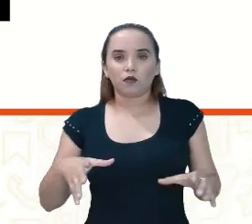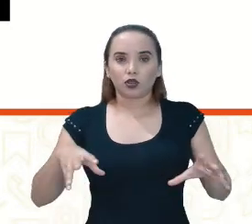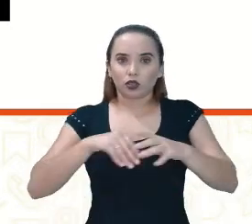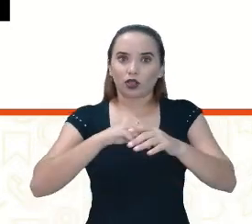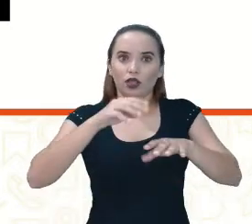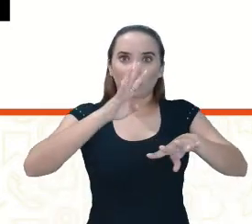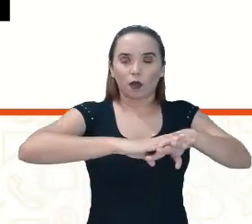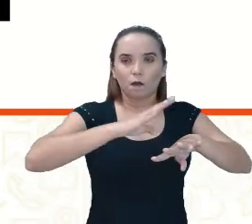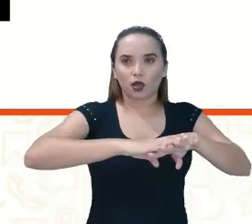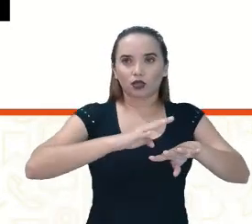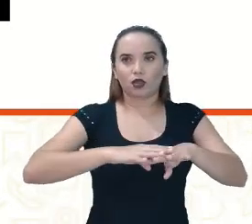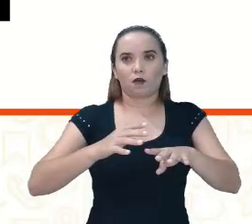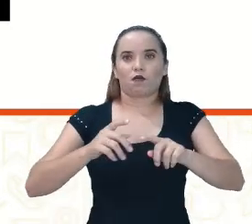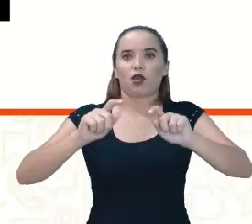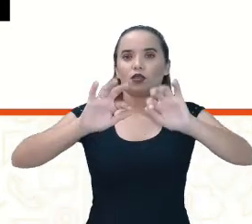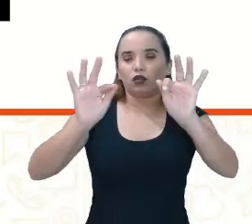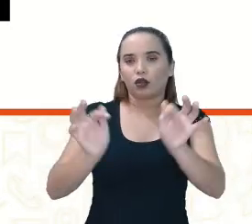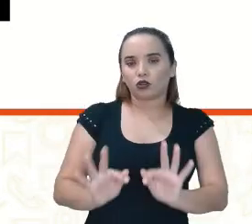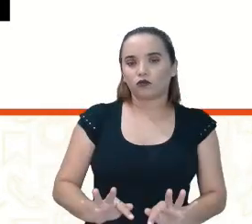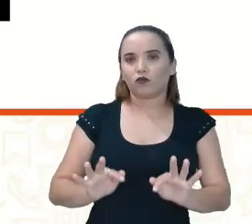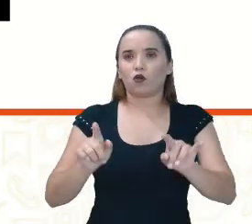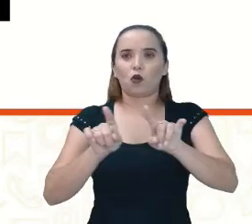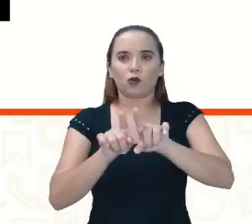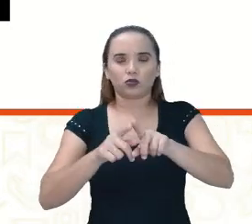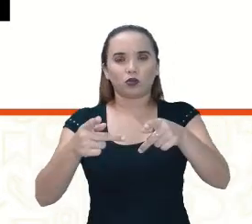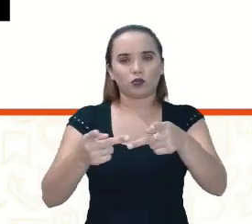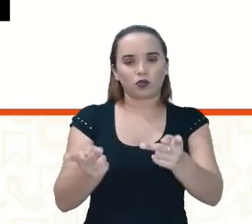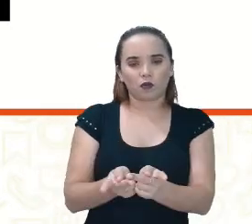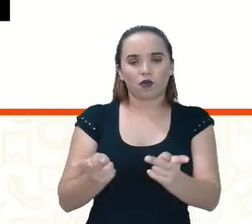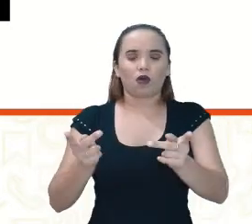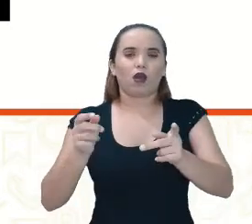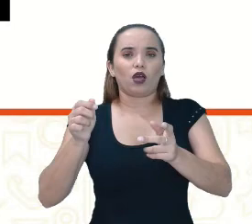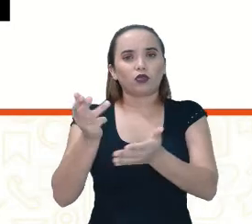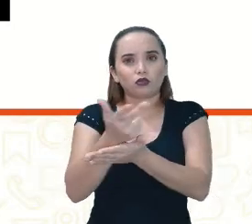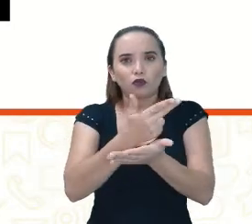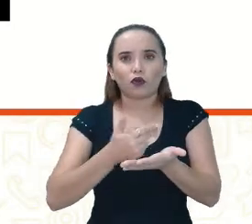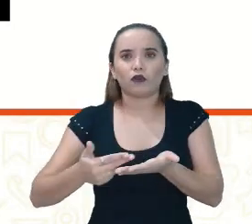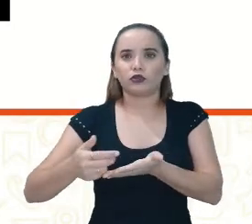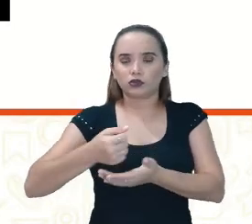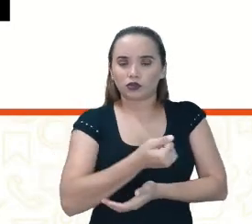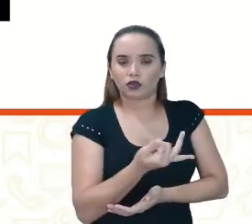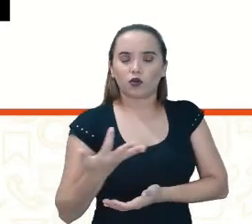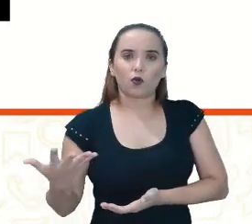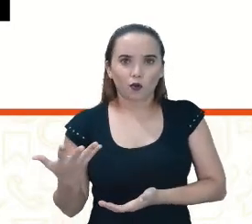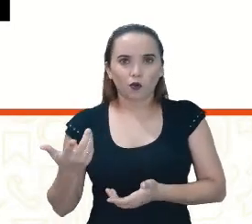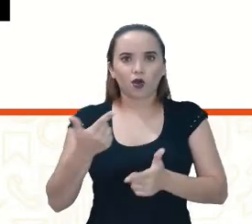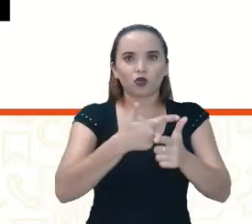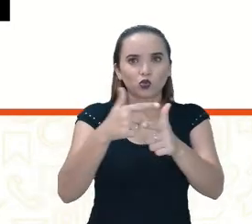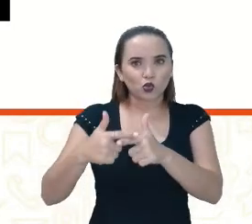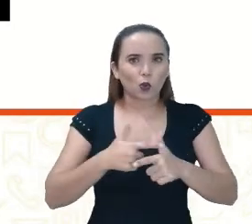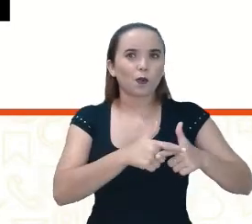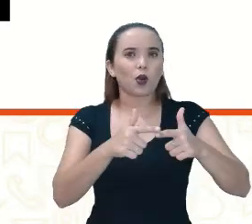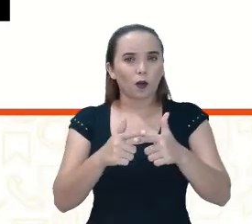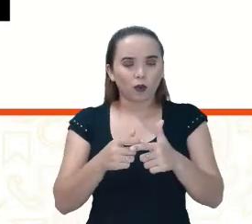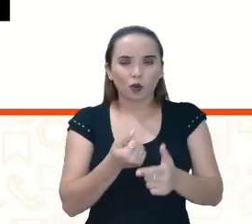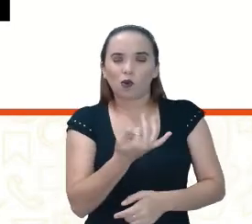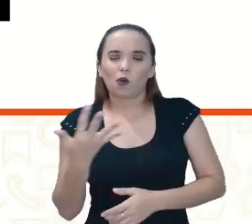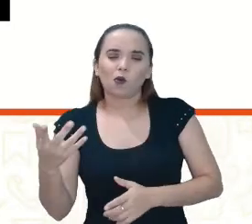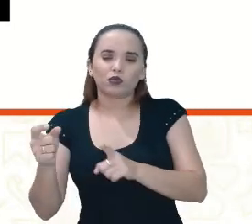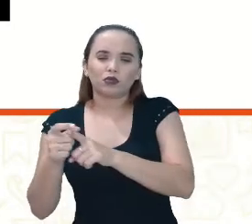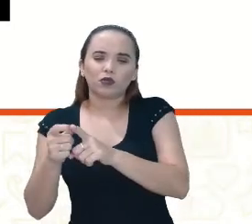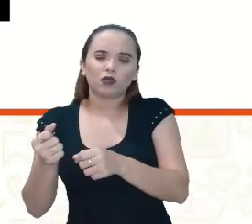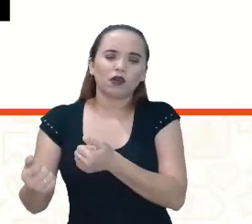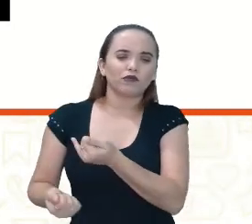podemos trabalhar as formas, a forma do prato, dos desenhos, quantidades, operações, tem quantas palavras, tem